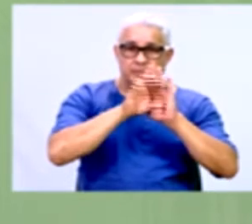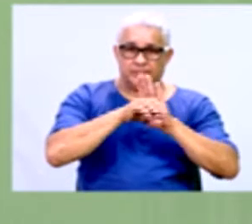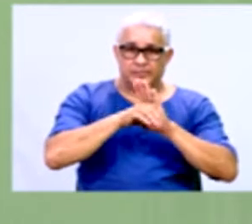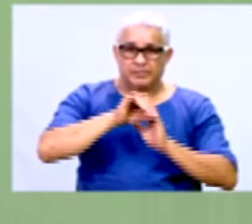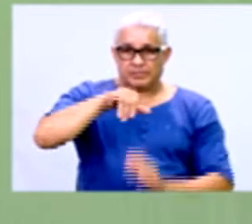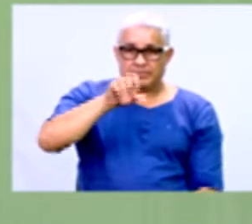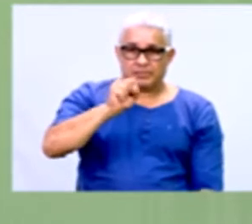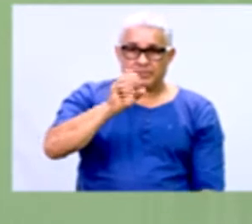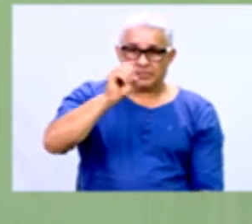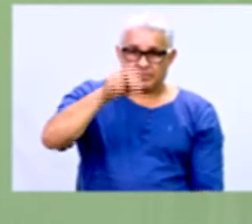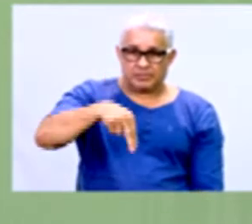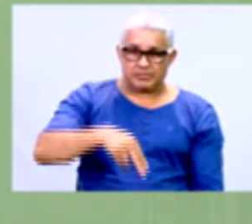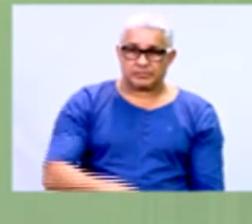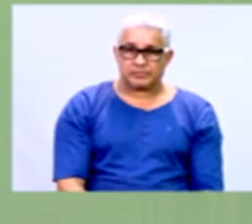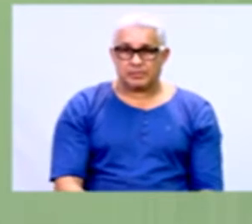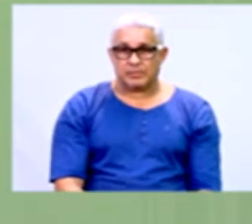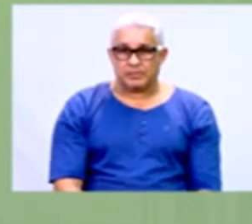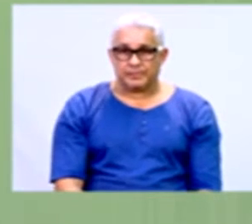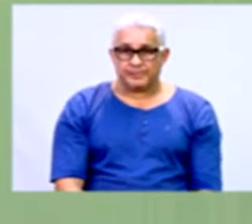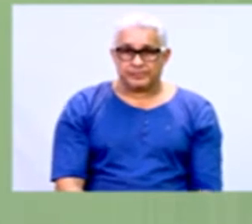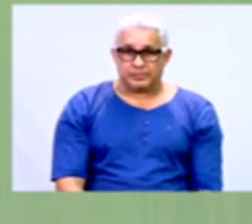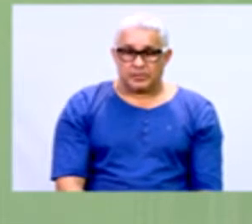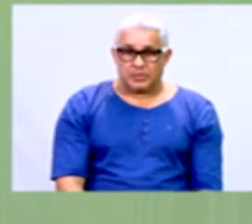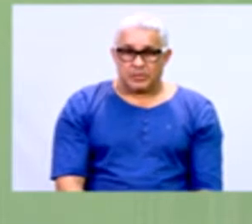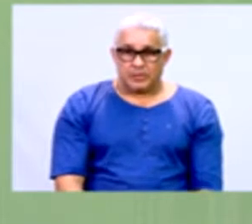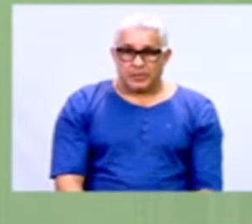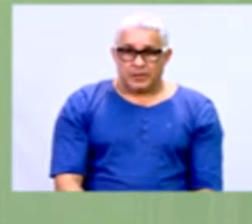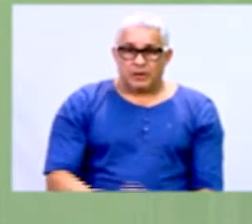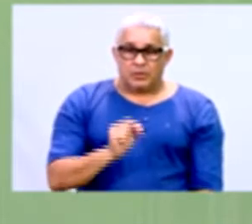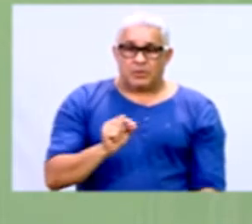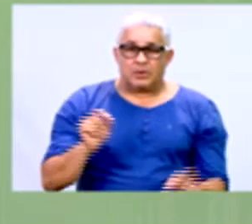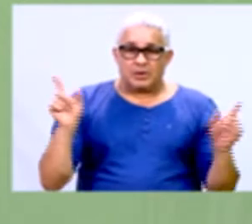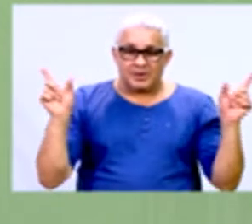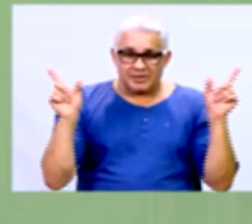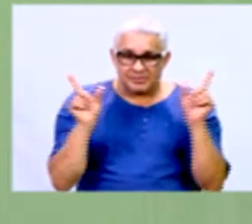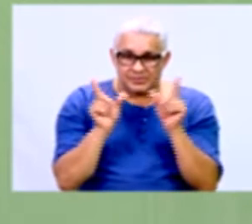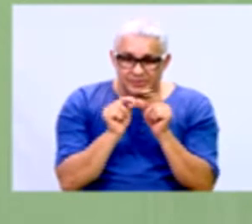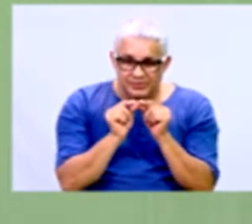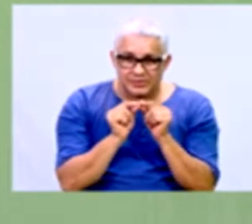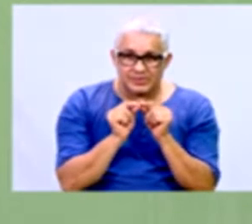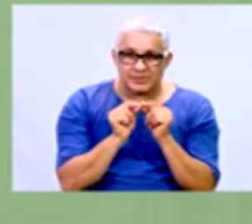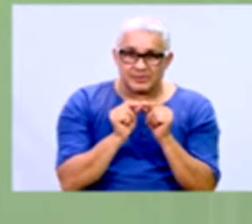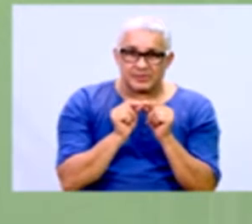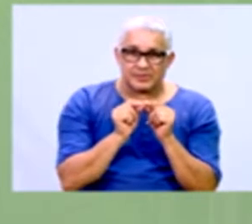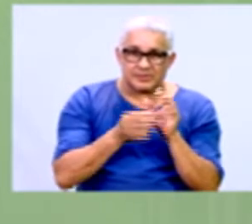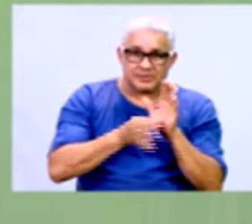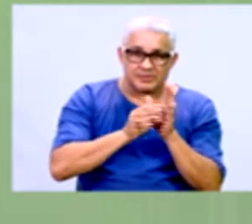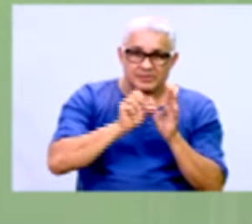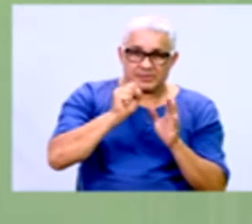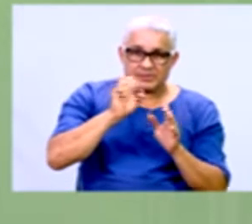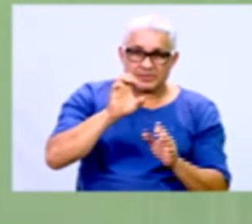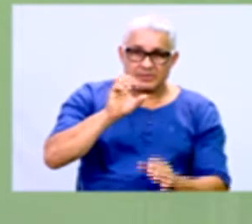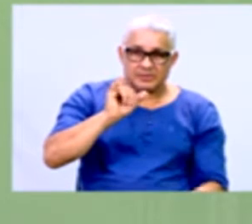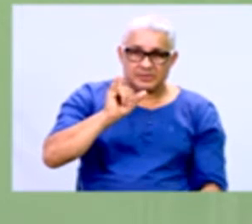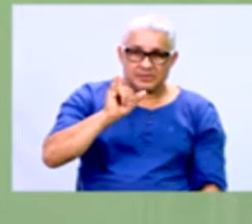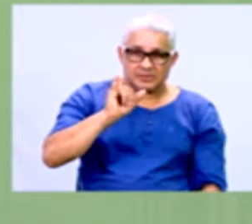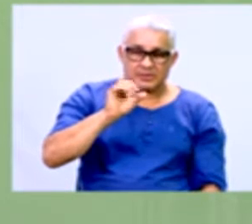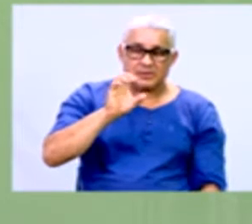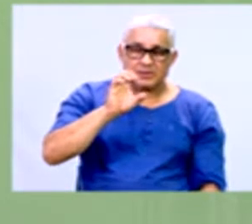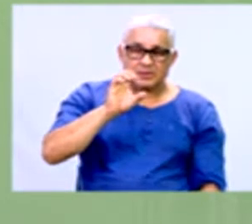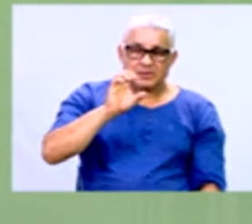JSON, né? Então, JSON é uma abreviação, né, um acrônimo para JavaScript Object Notation, né, ou